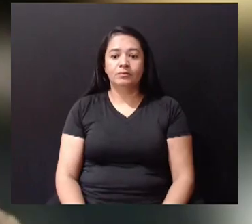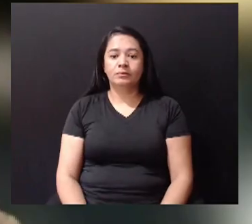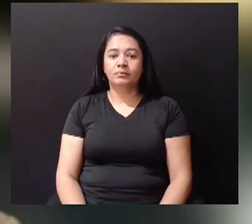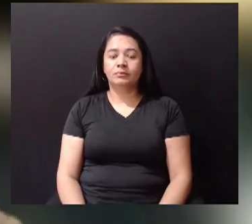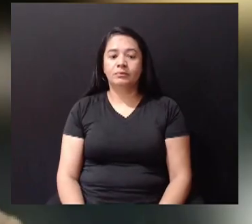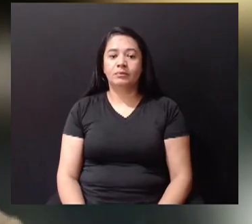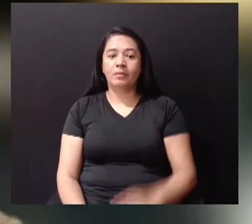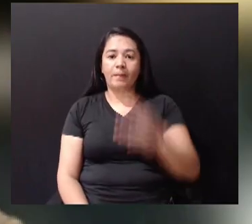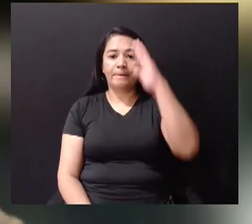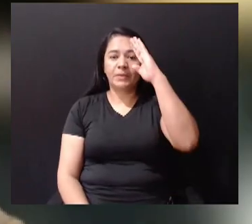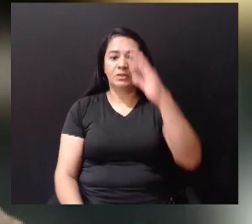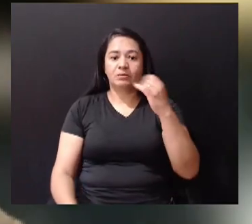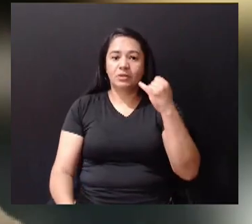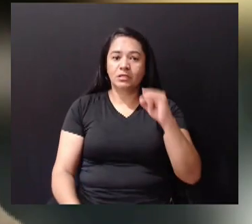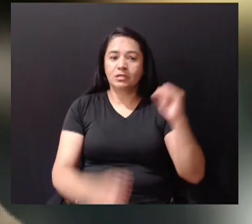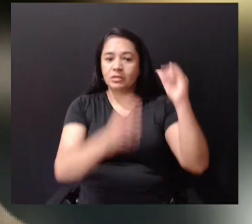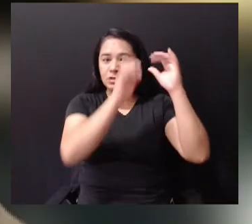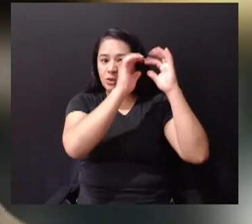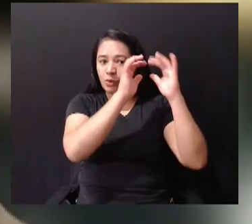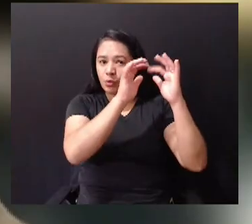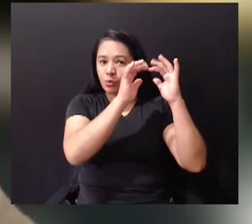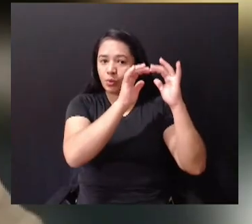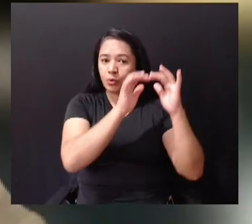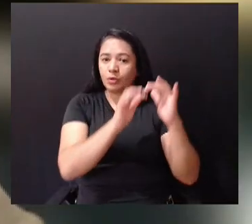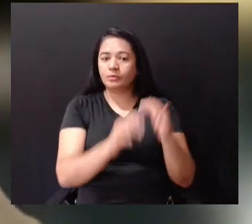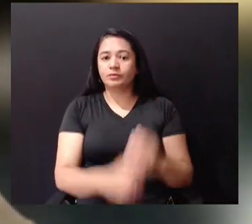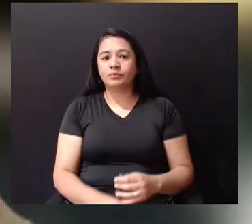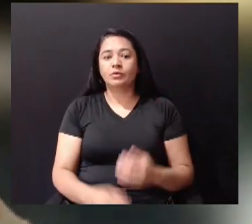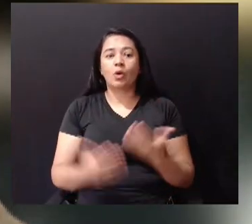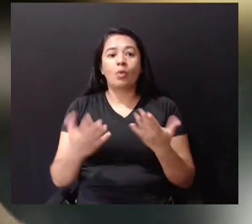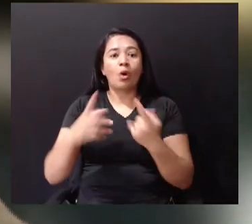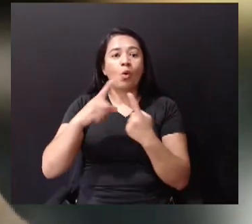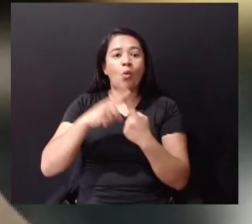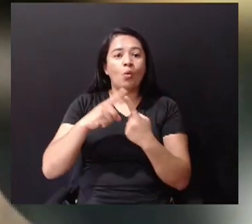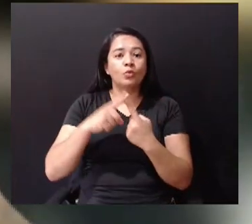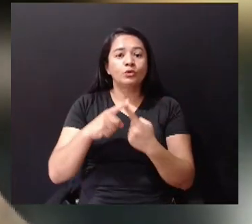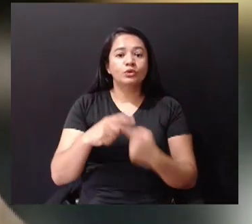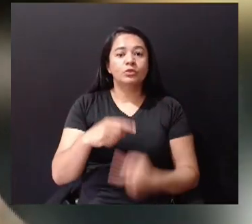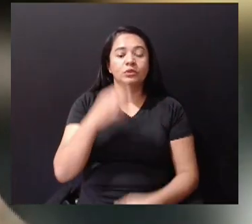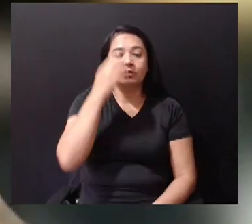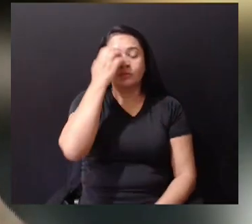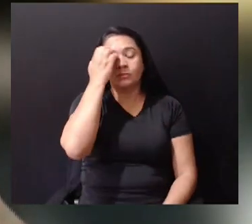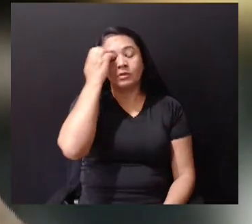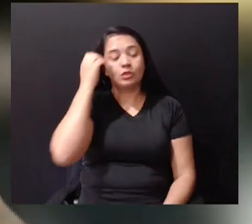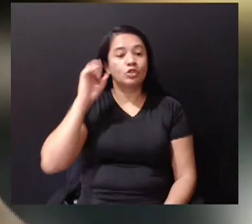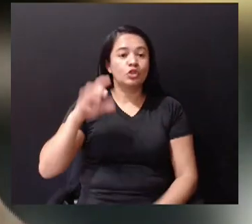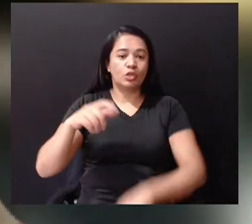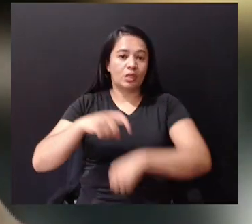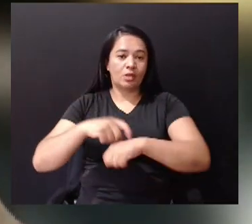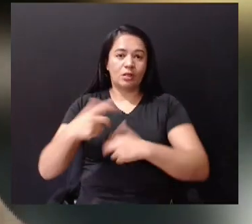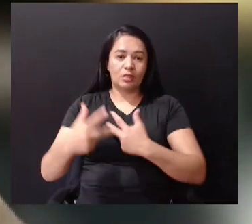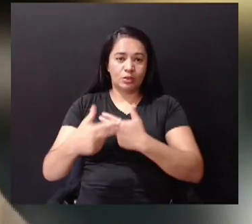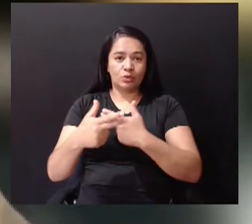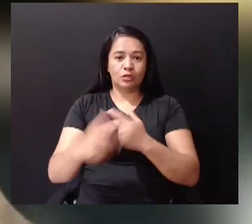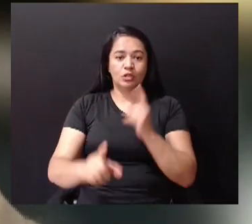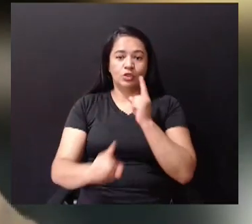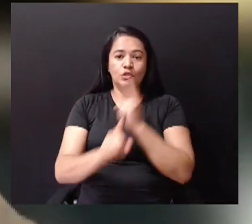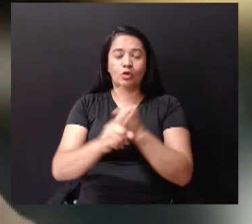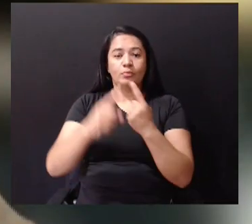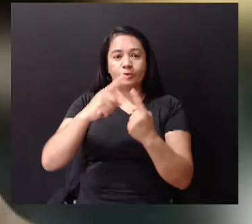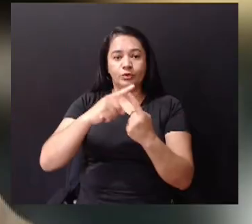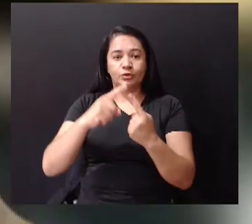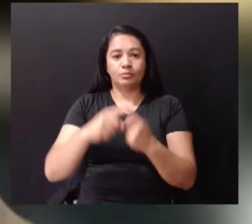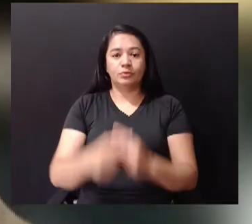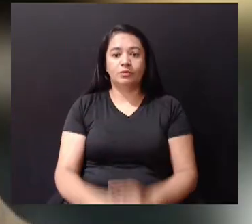depois da cirurgia qual tipo. E normalmente na fossa posterior, o mais comum é o meduloblastoma. Mas depende de onde